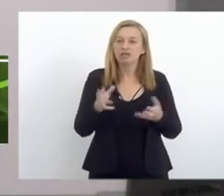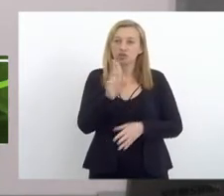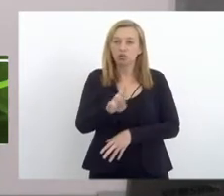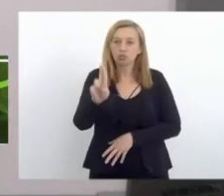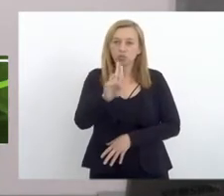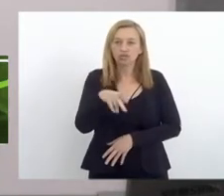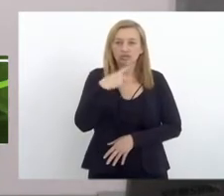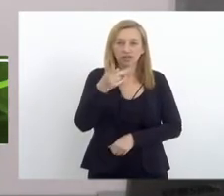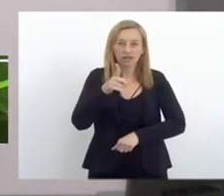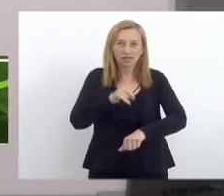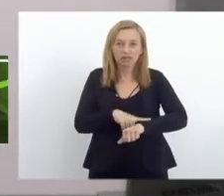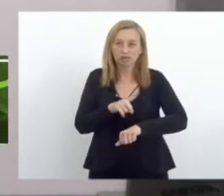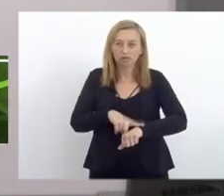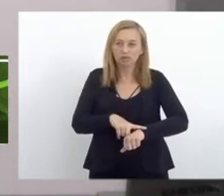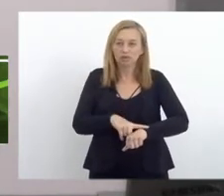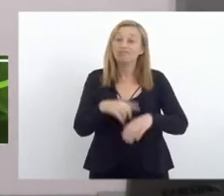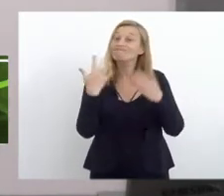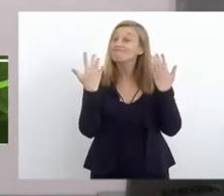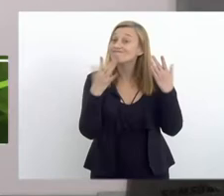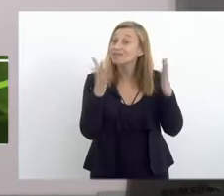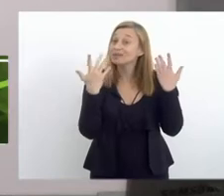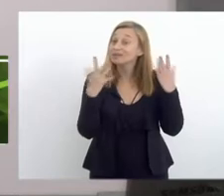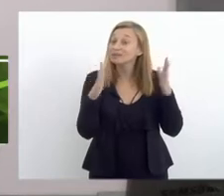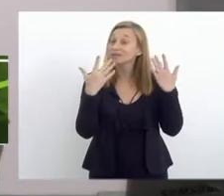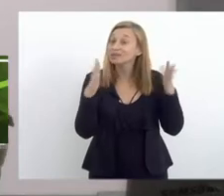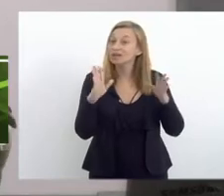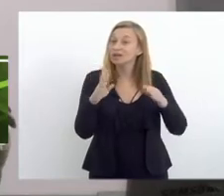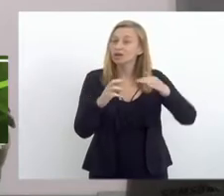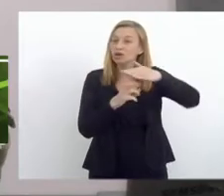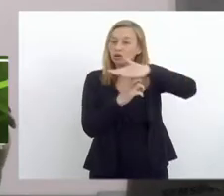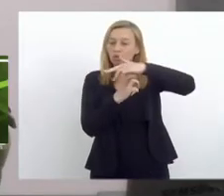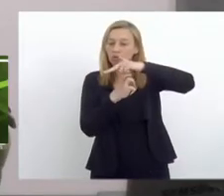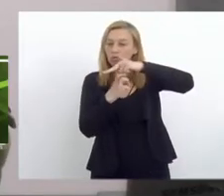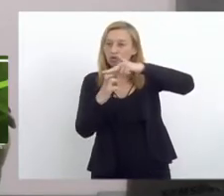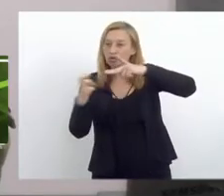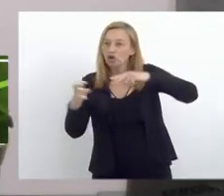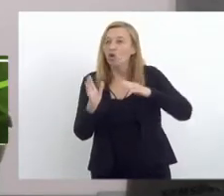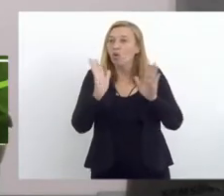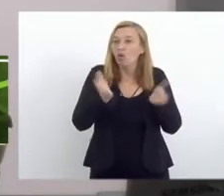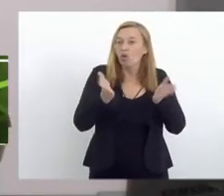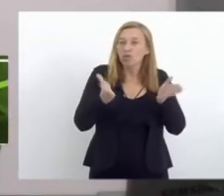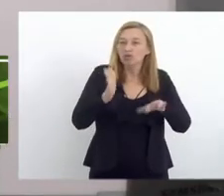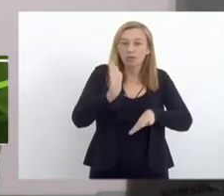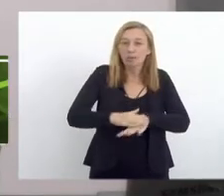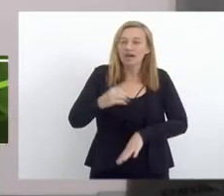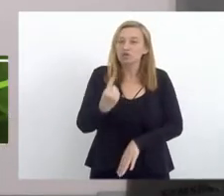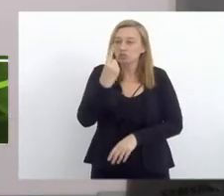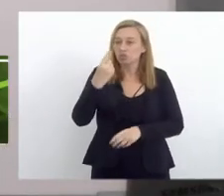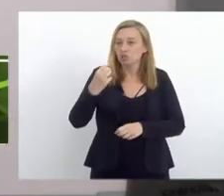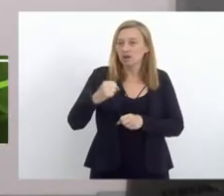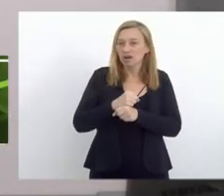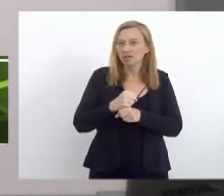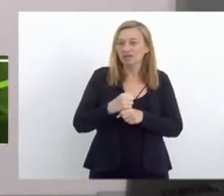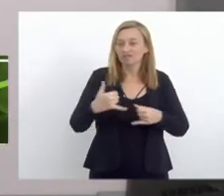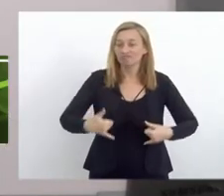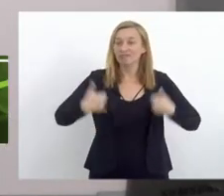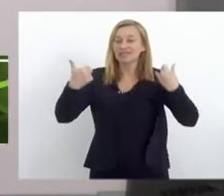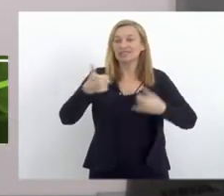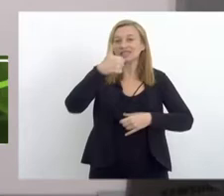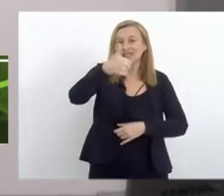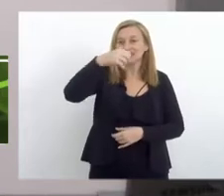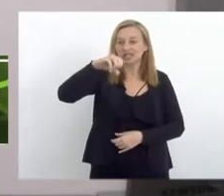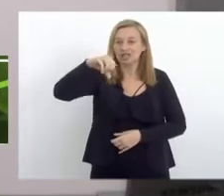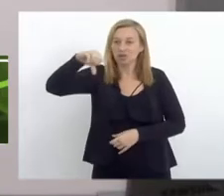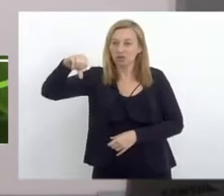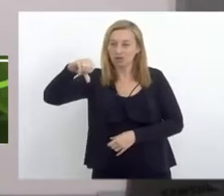da palavra nesse momento e parabenizar o bondinho, porque hoje ele está comemorando mais um ano de aniversário, são seus 109